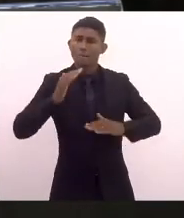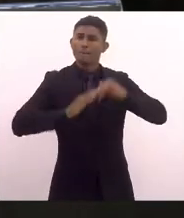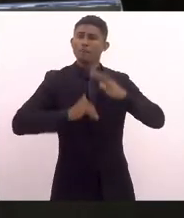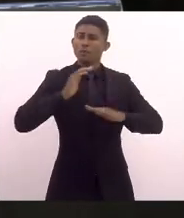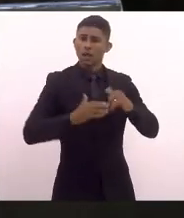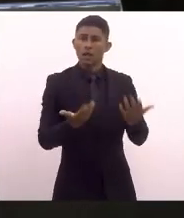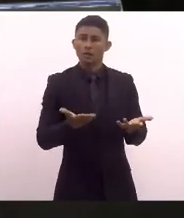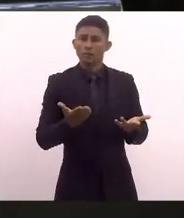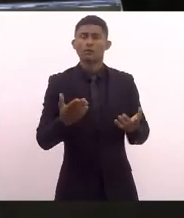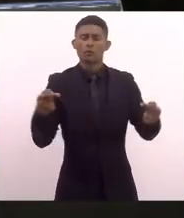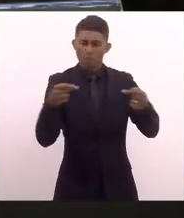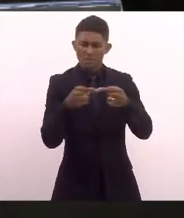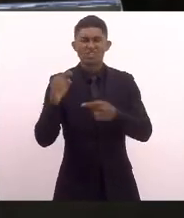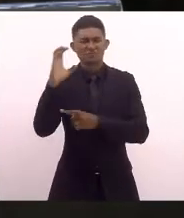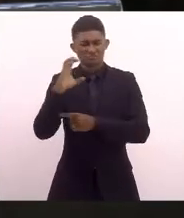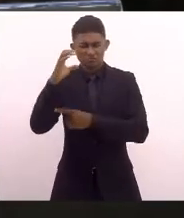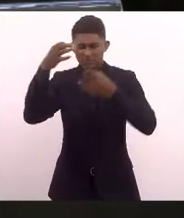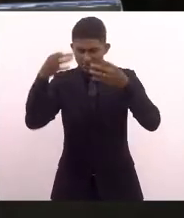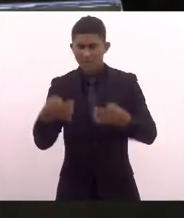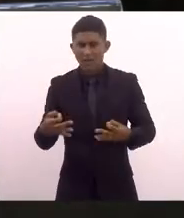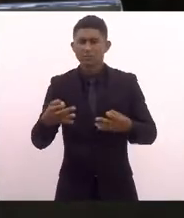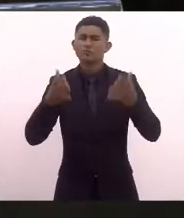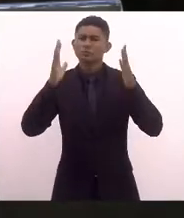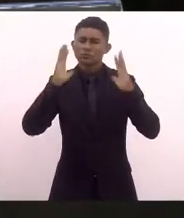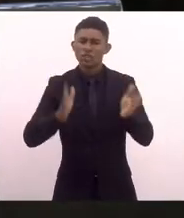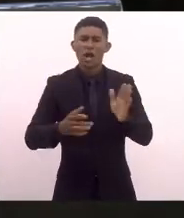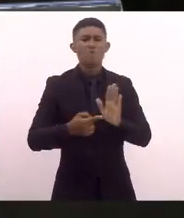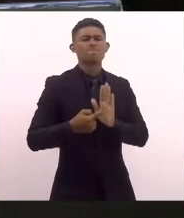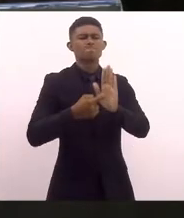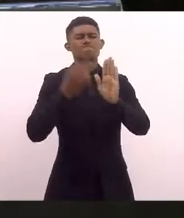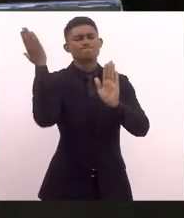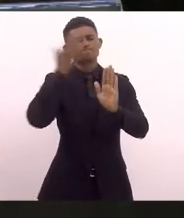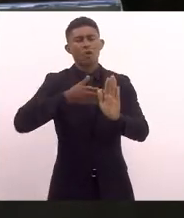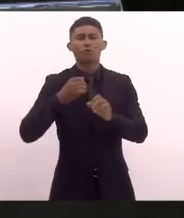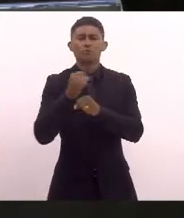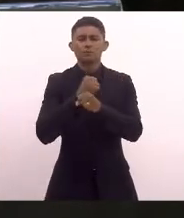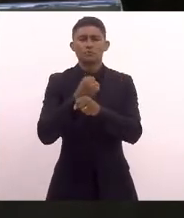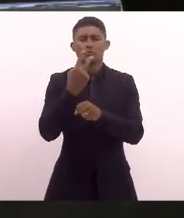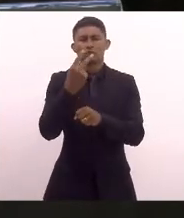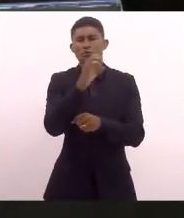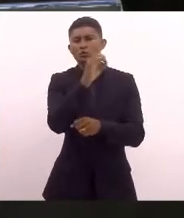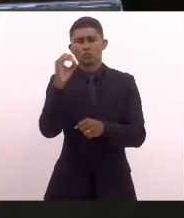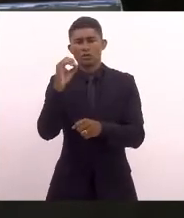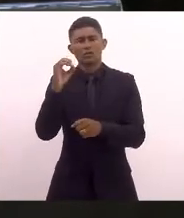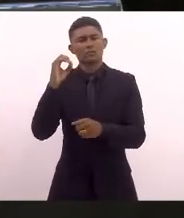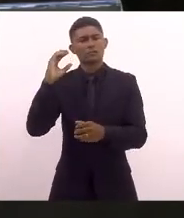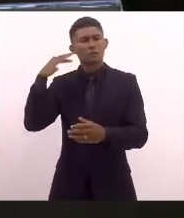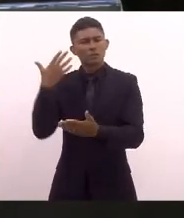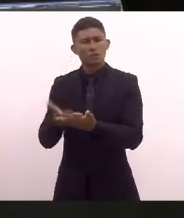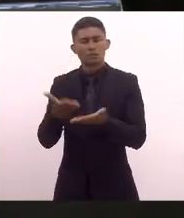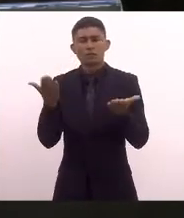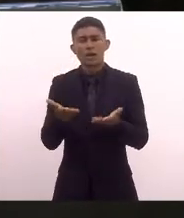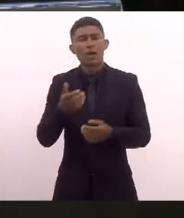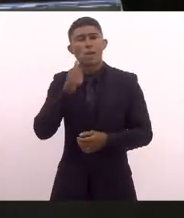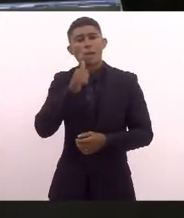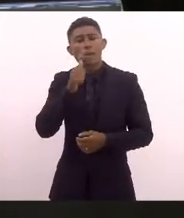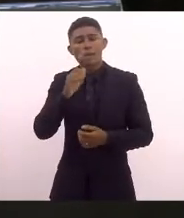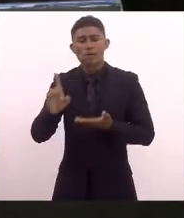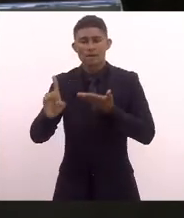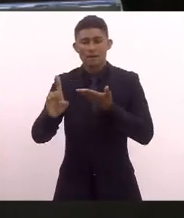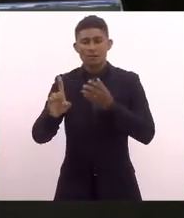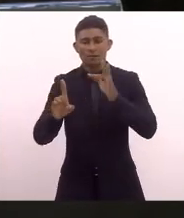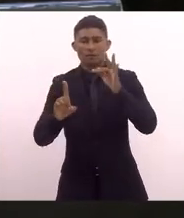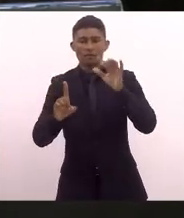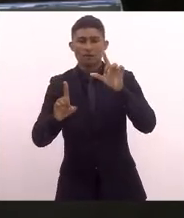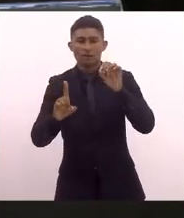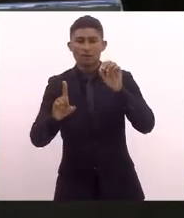cientificidade, e já se demonstrou isso há mais de 200 anos com Florence Nightingale, que ela dizia, para muitos era apenas